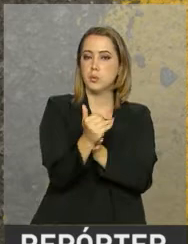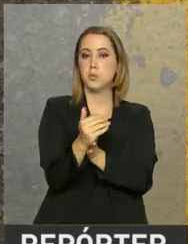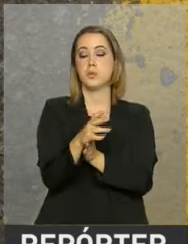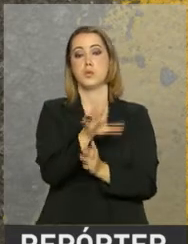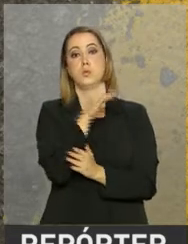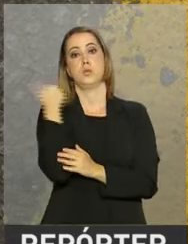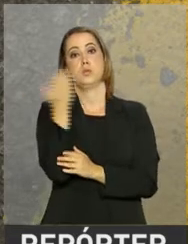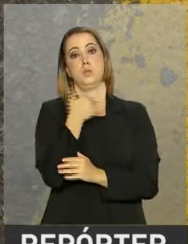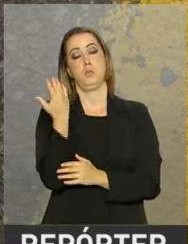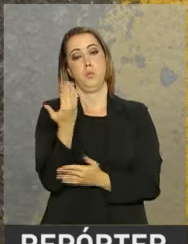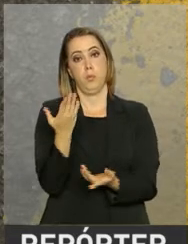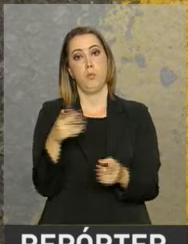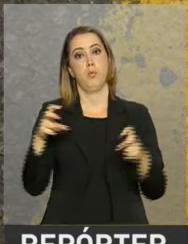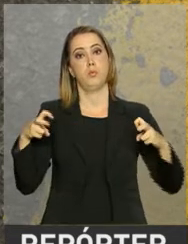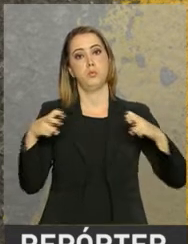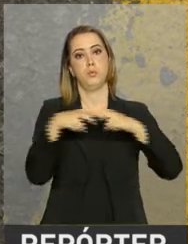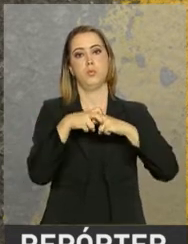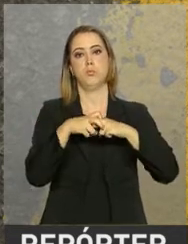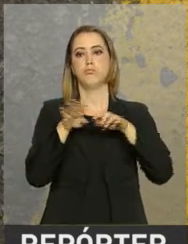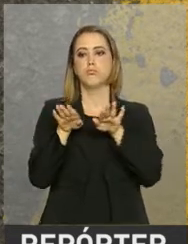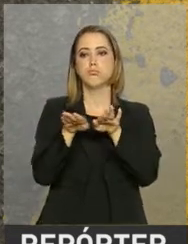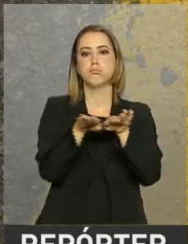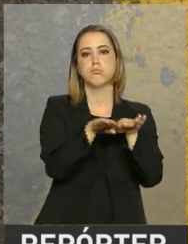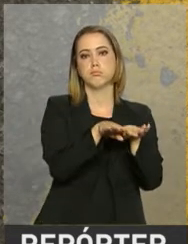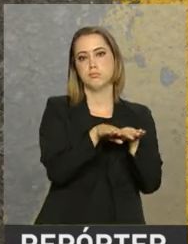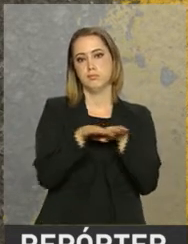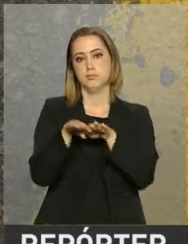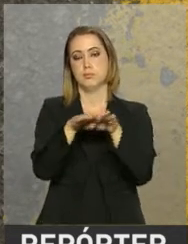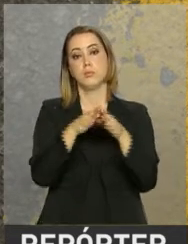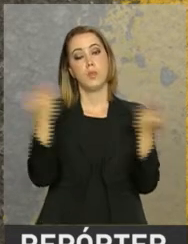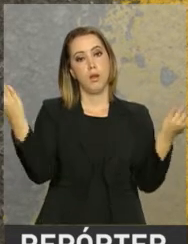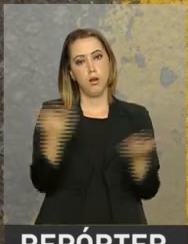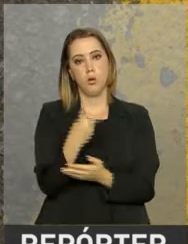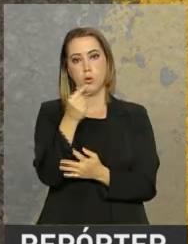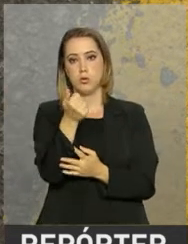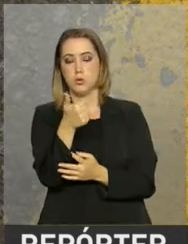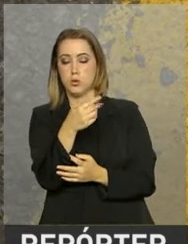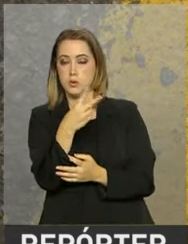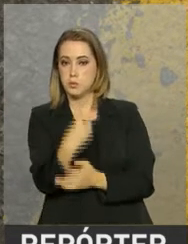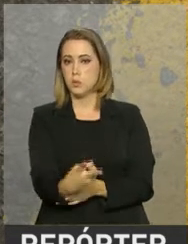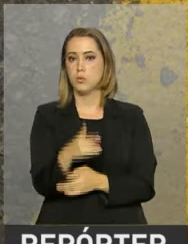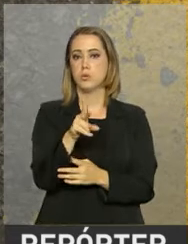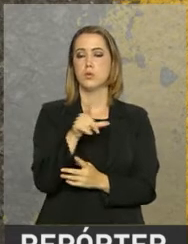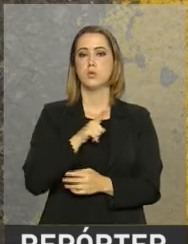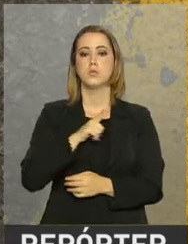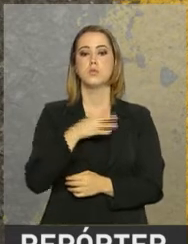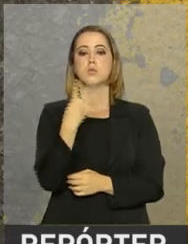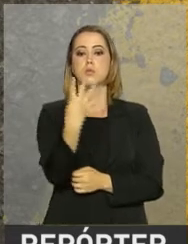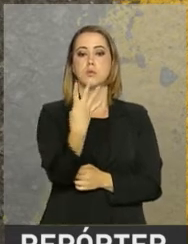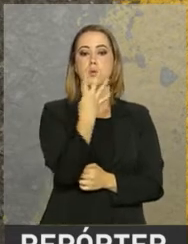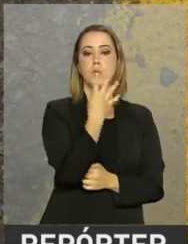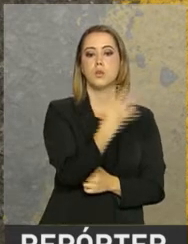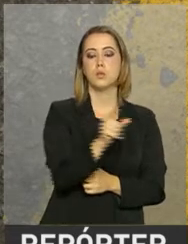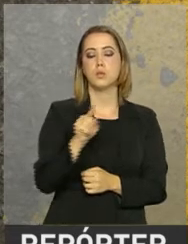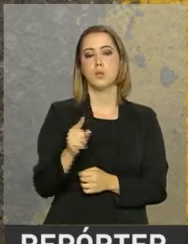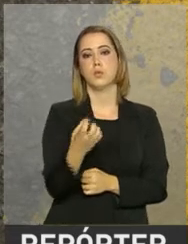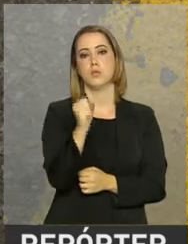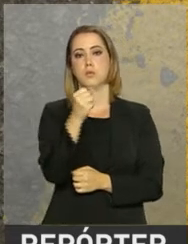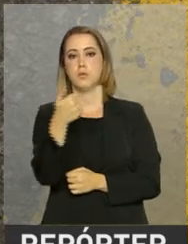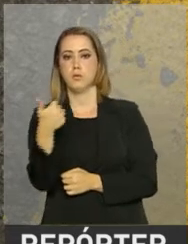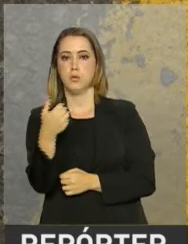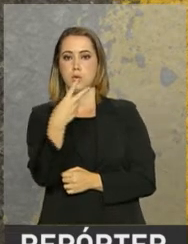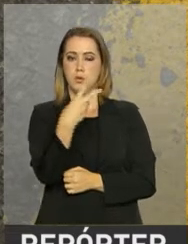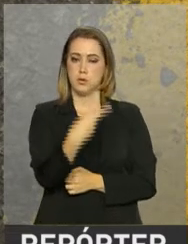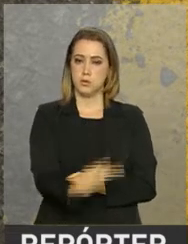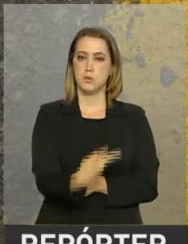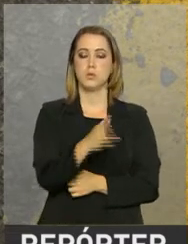mortes por acidentes estão estabilizados. Em 2012, foram registradas 44.800 mortes